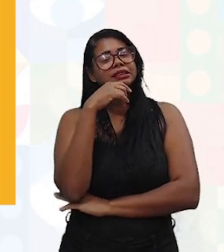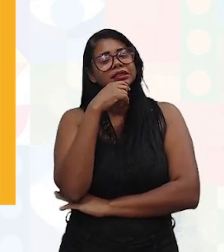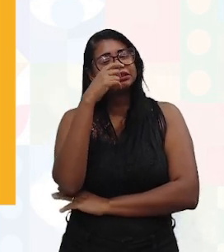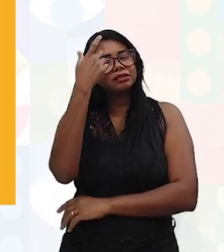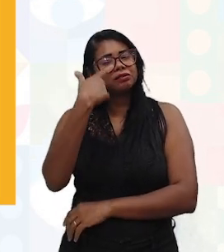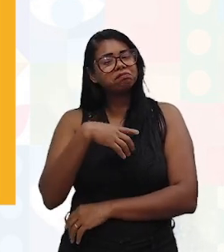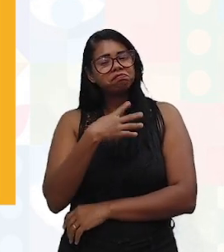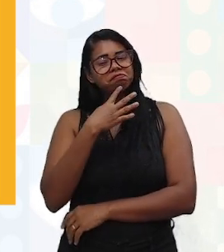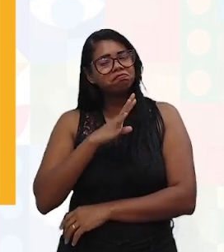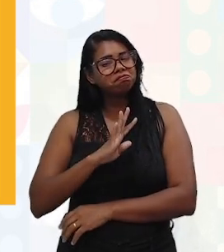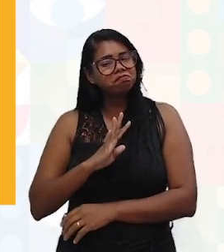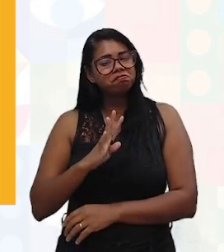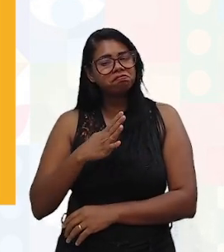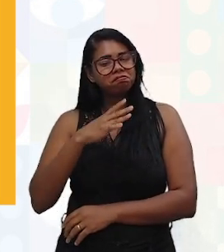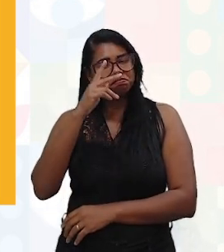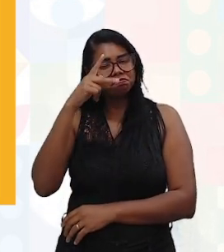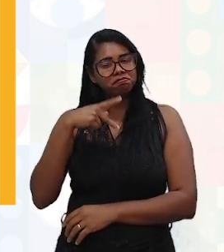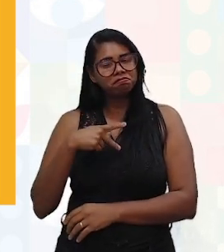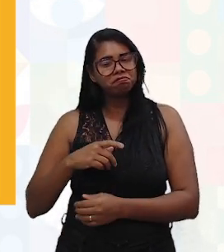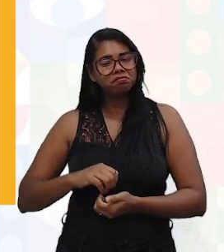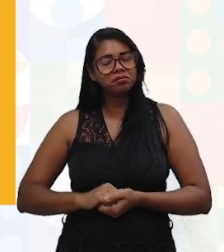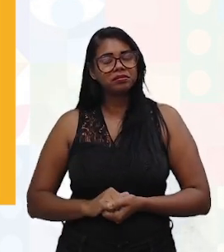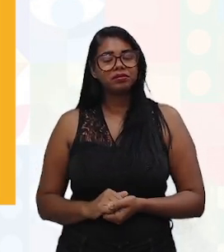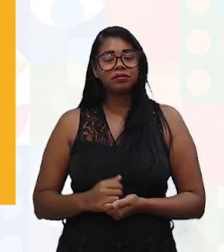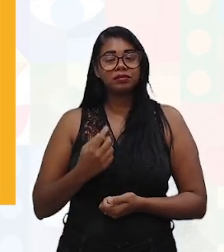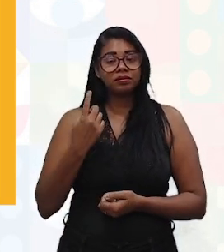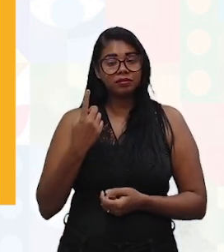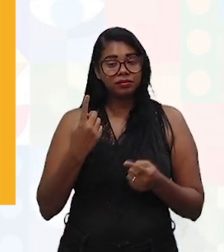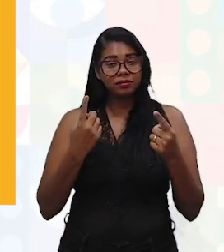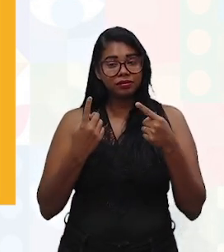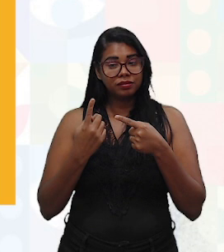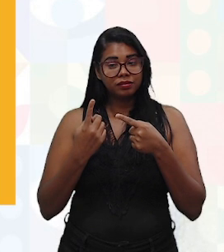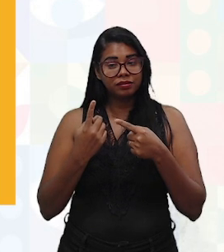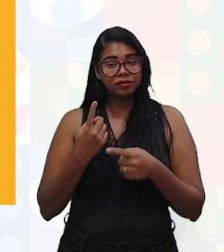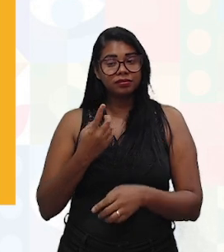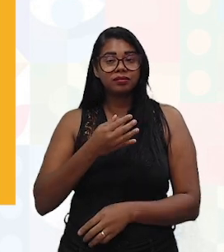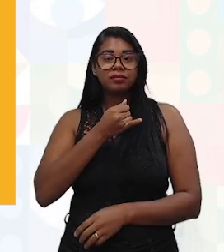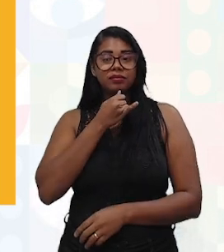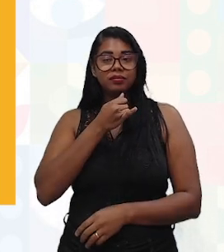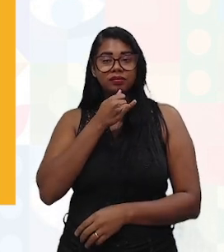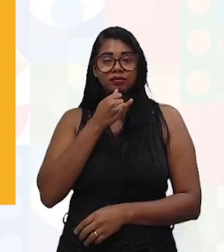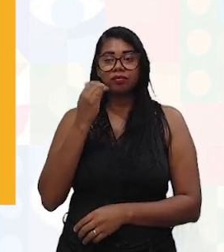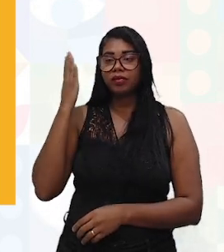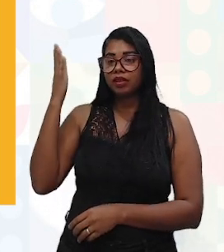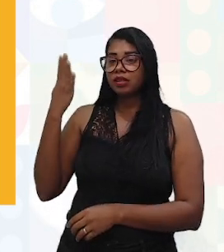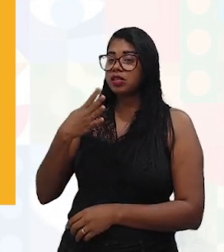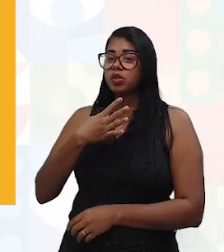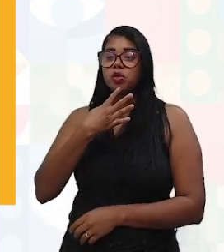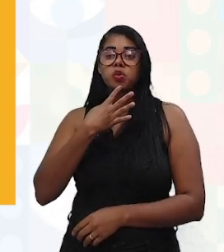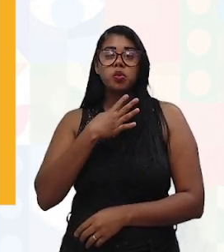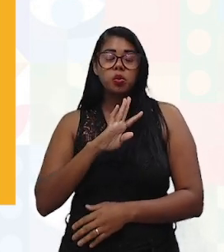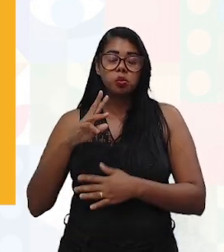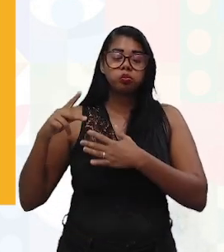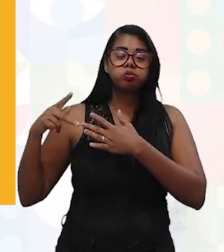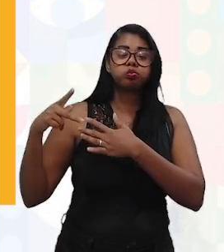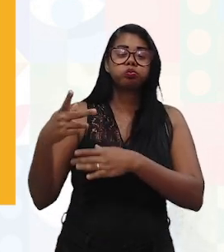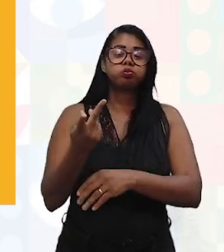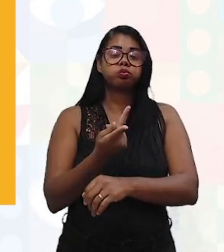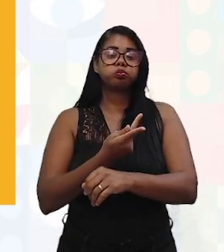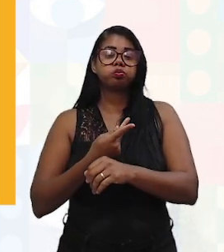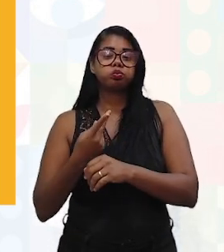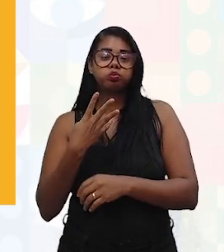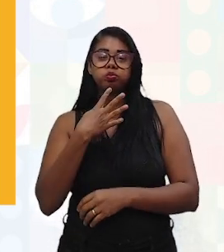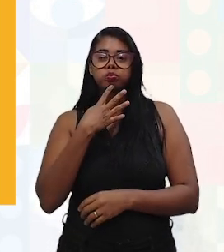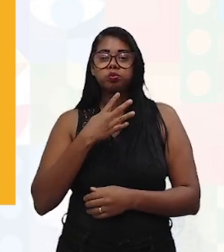conheço. Vou te dar só um exemplo. Eu não me conheço na minha totalidade. Eu ainda estou nesta busca por